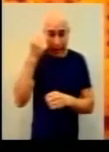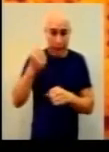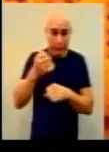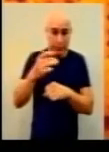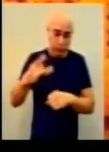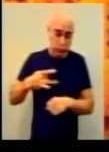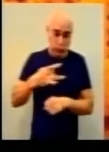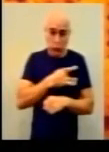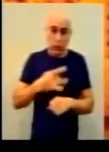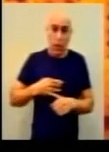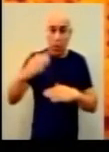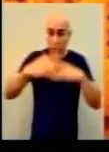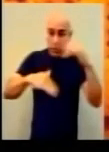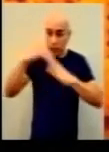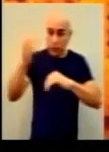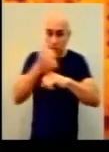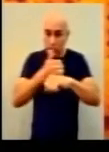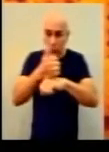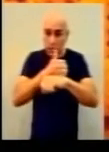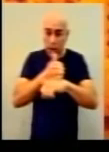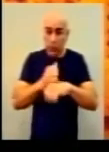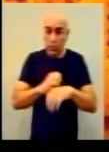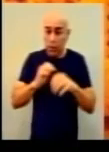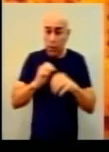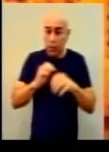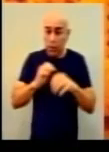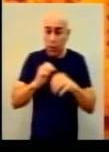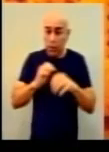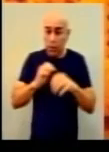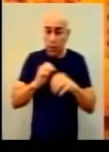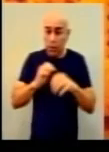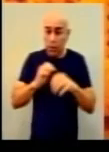gente sabe que o profissional de saúde, ele é a nossa força de trabalho para